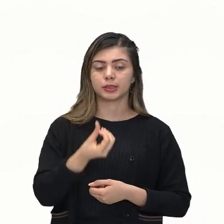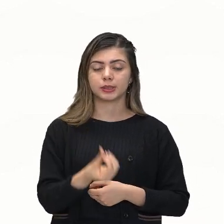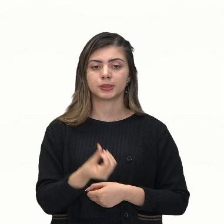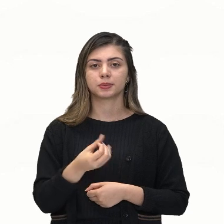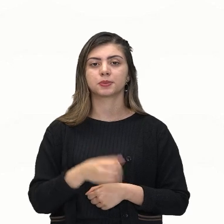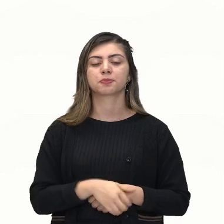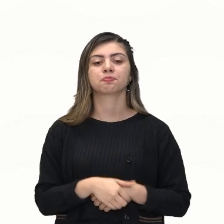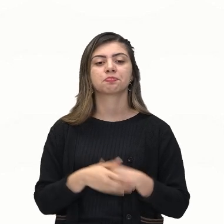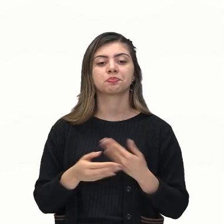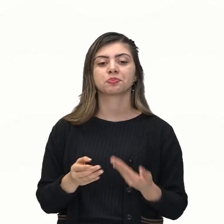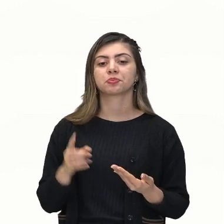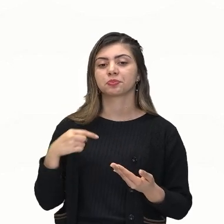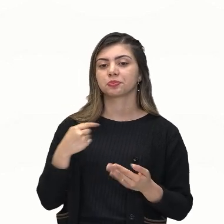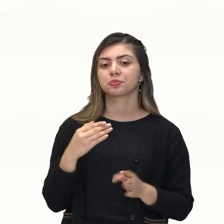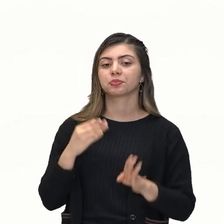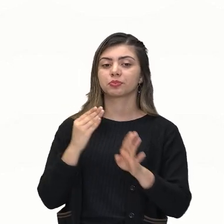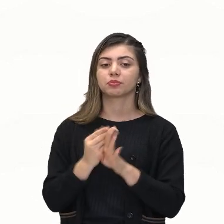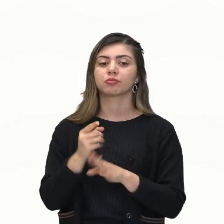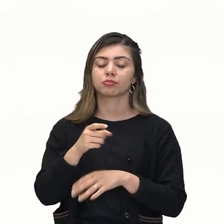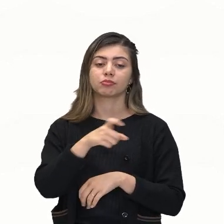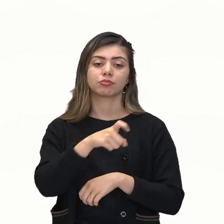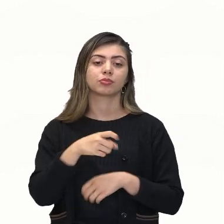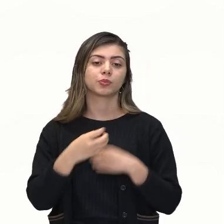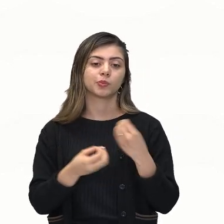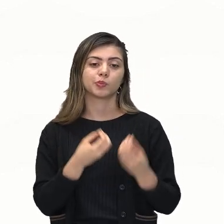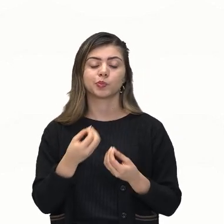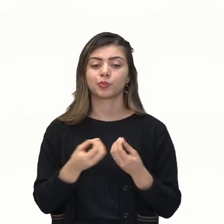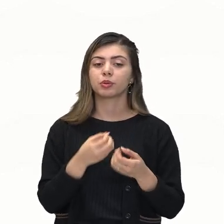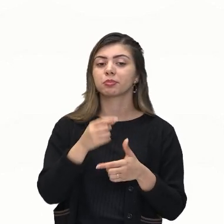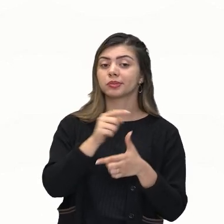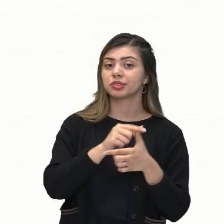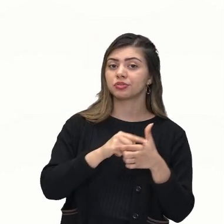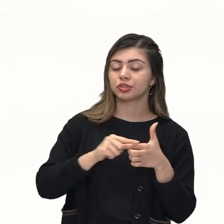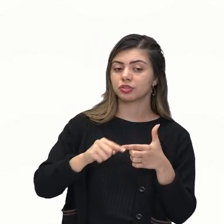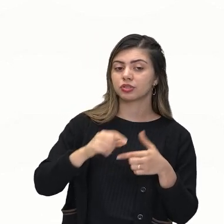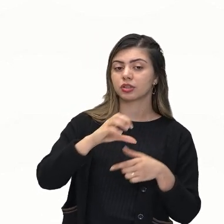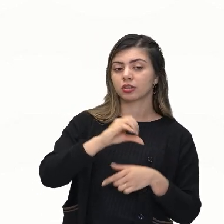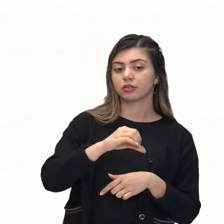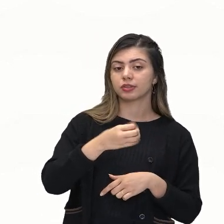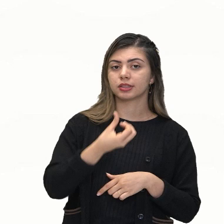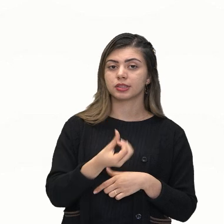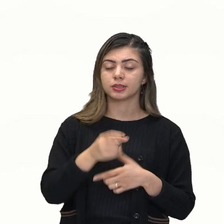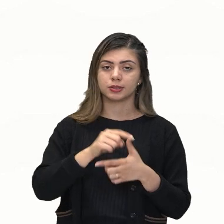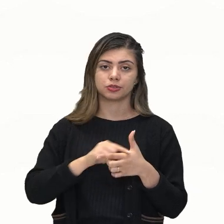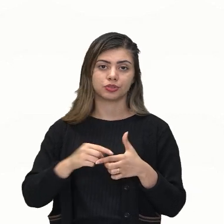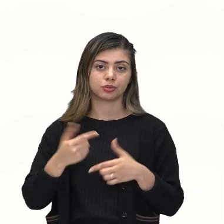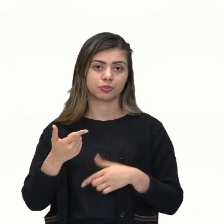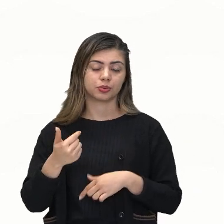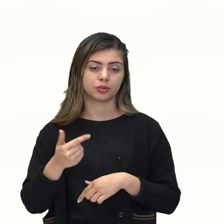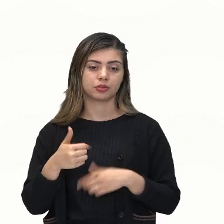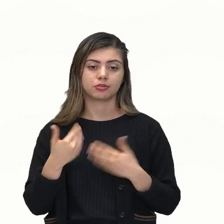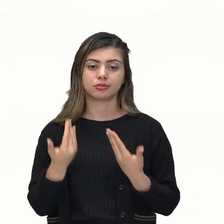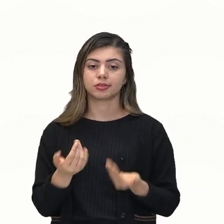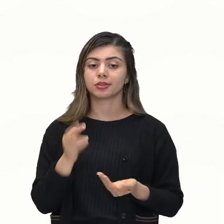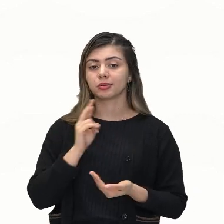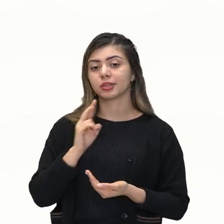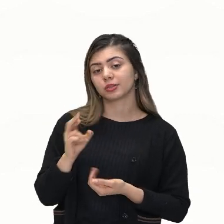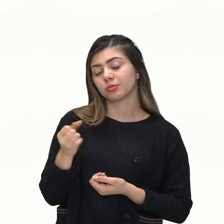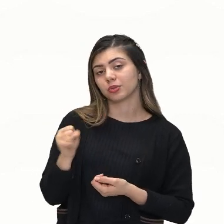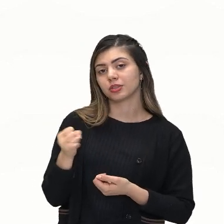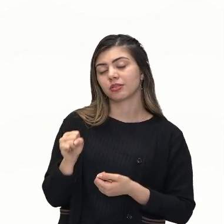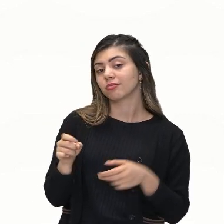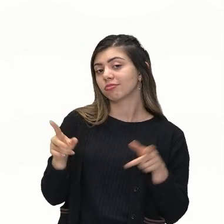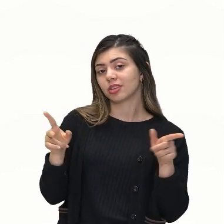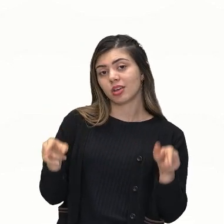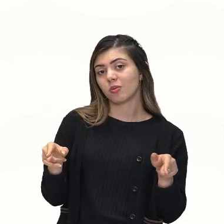aí, para achar o valor do x, você vai dividir 96 por 12, cujo resultado também é igual a